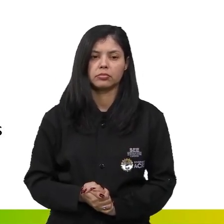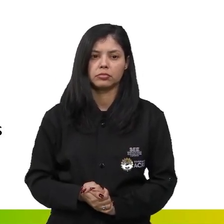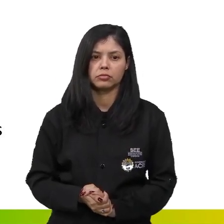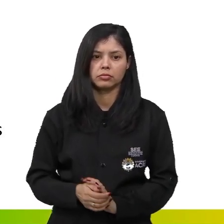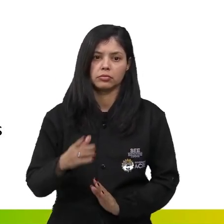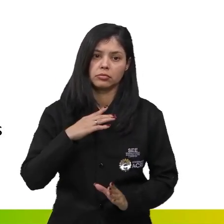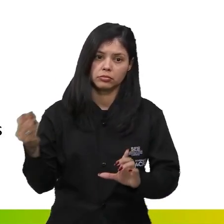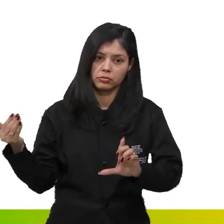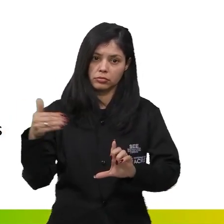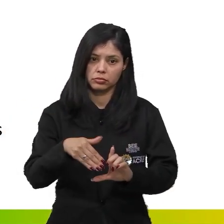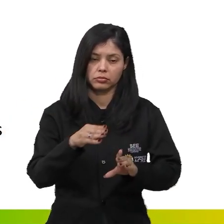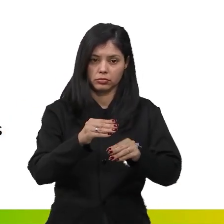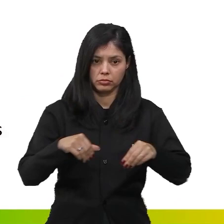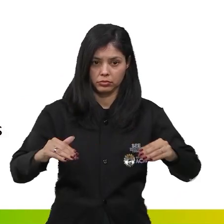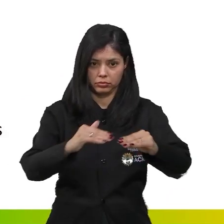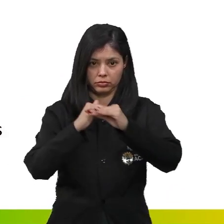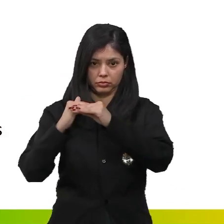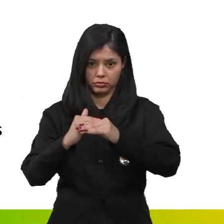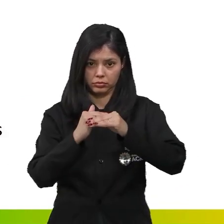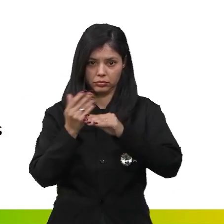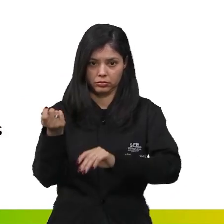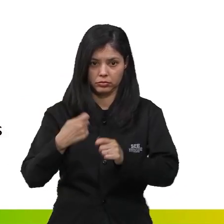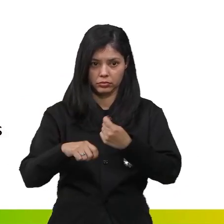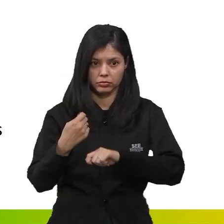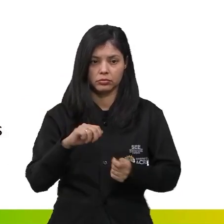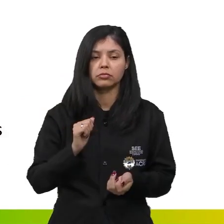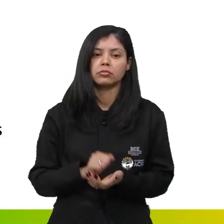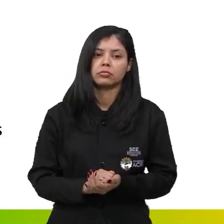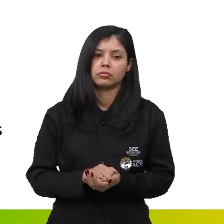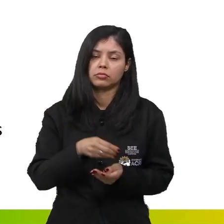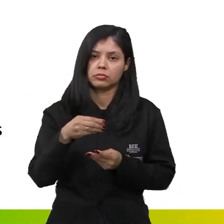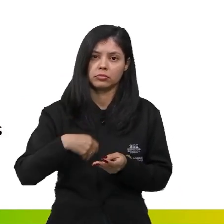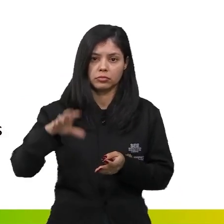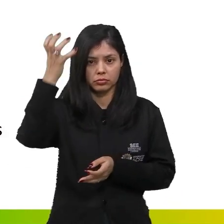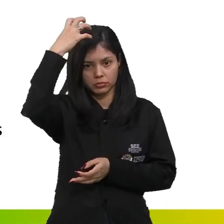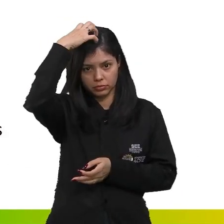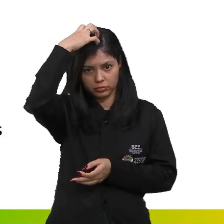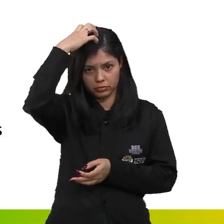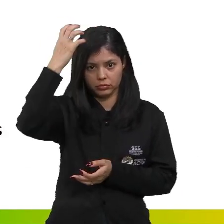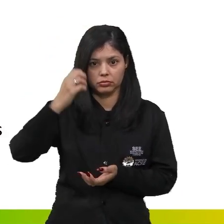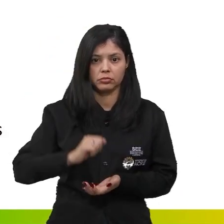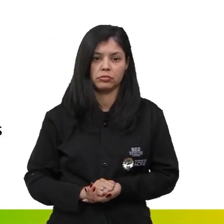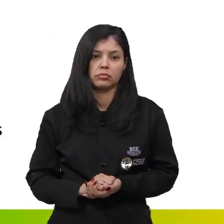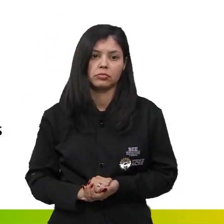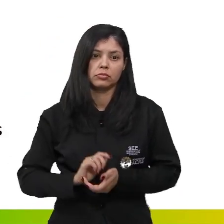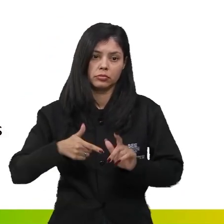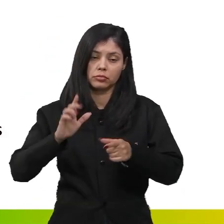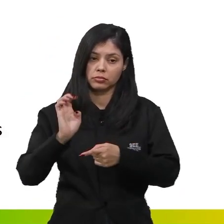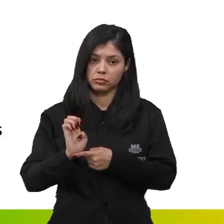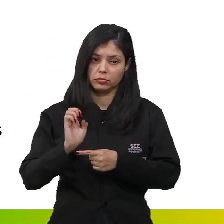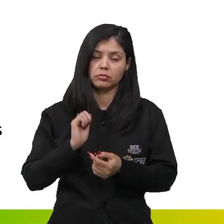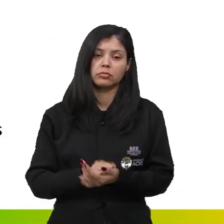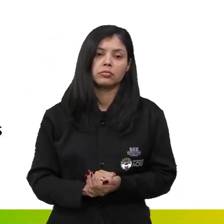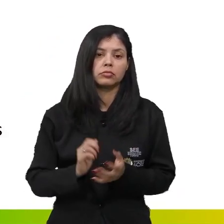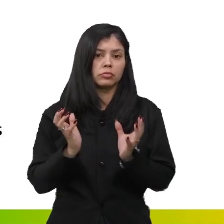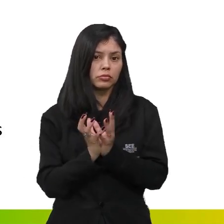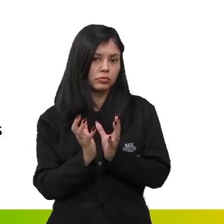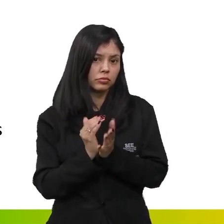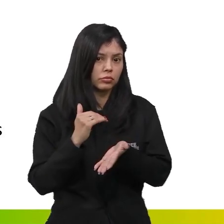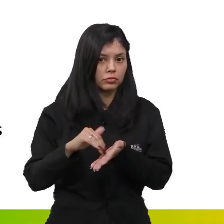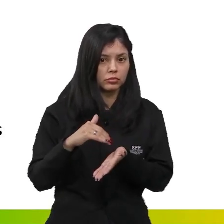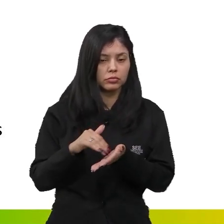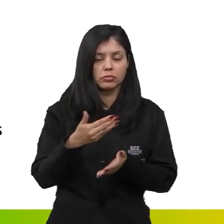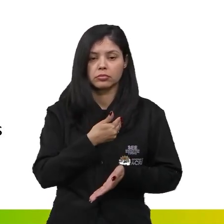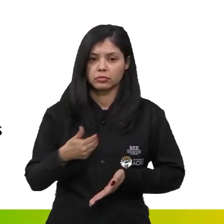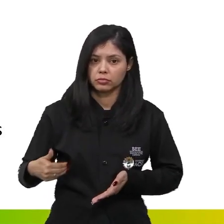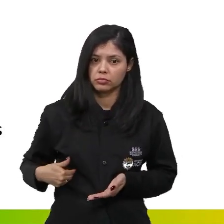D, tinham acesso igual às terras e aos privilégios econômicos distribuídos pela coroa. Ou letra E, participavam em conjunto